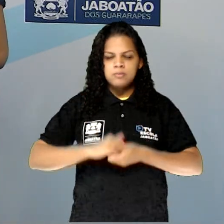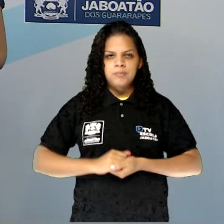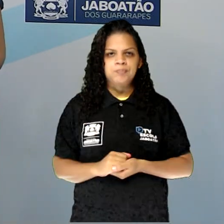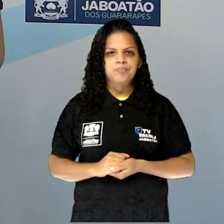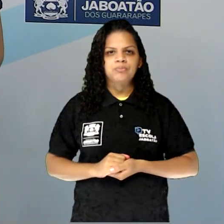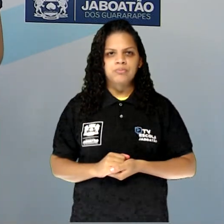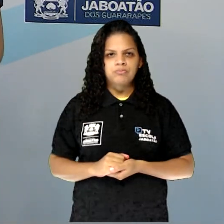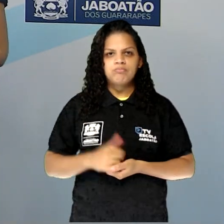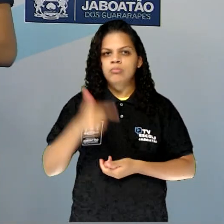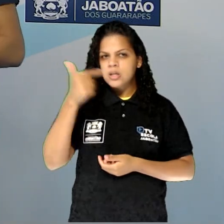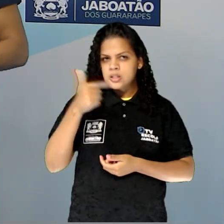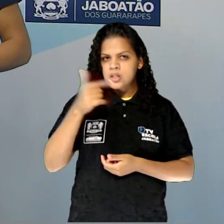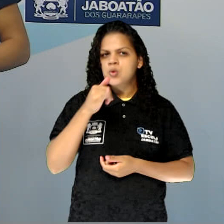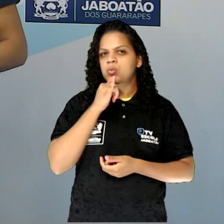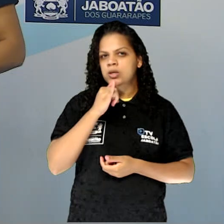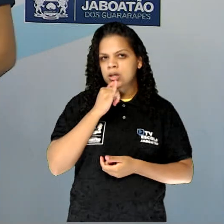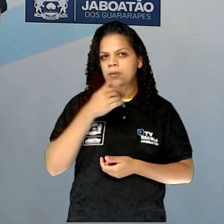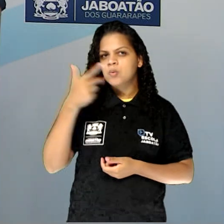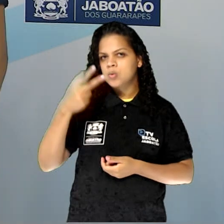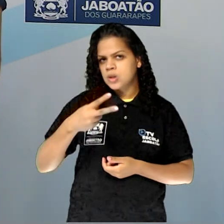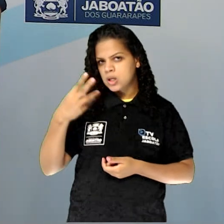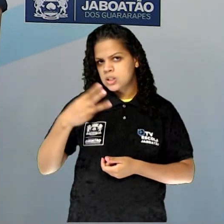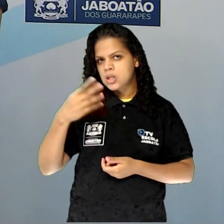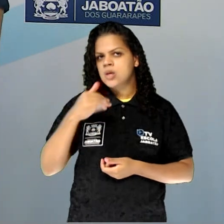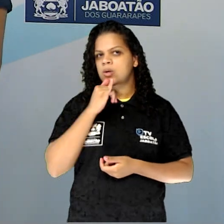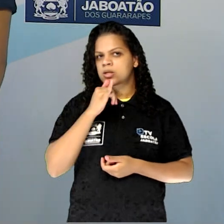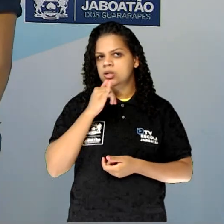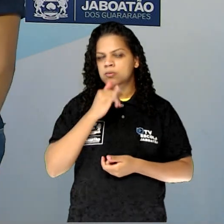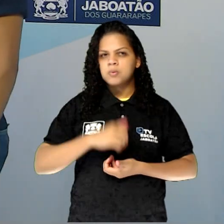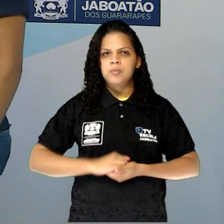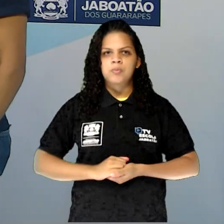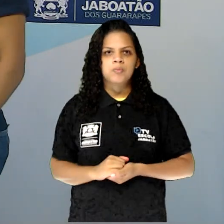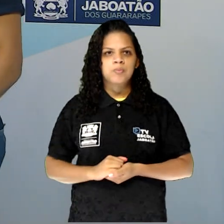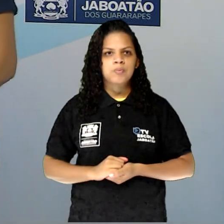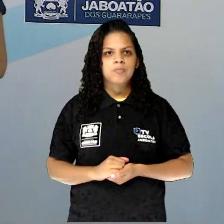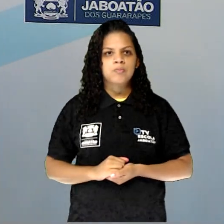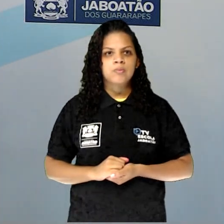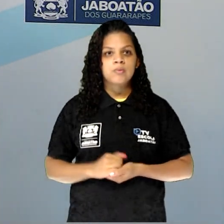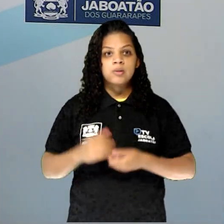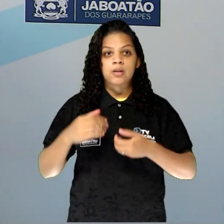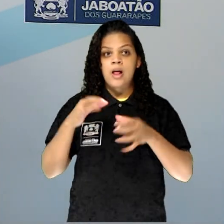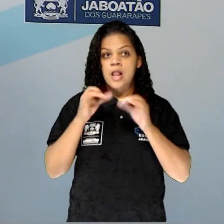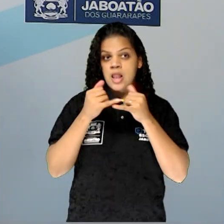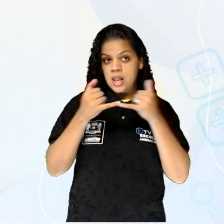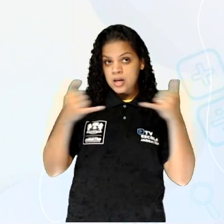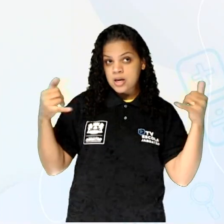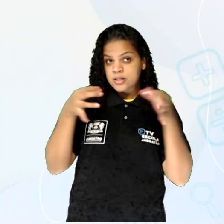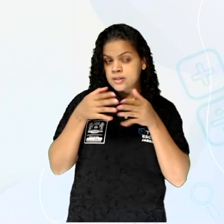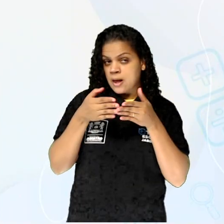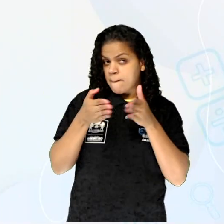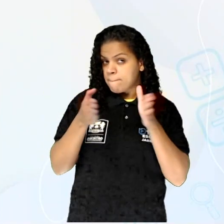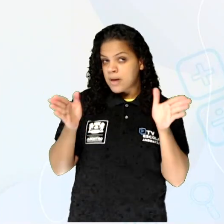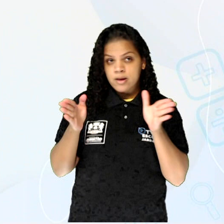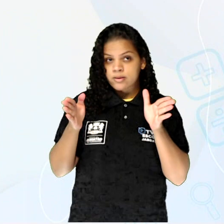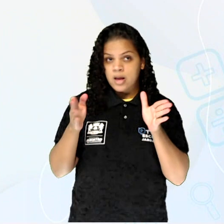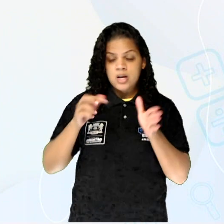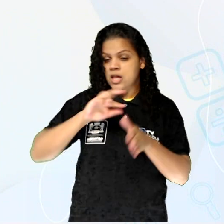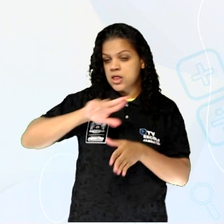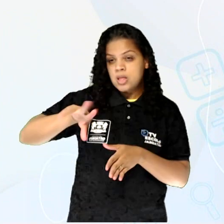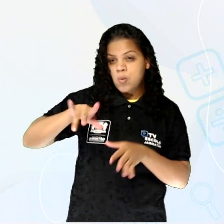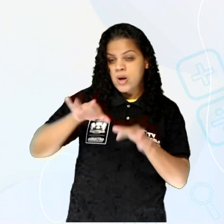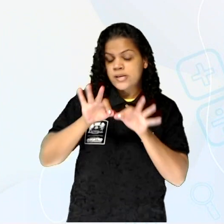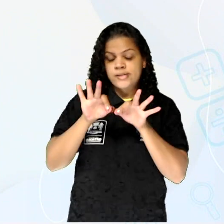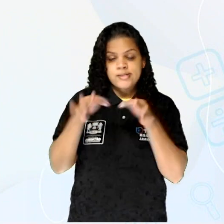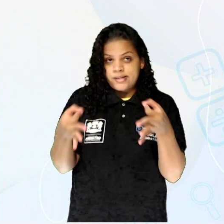e o segundo e o terceiro as linhas abertas não simples são linhas abertas